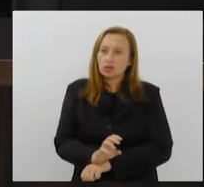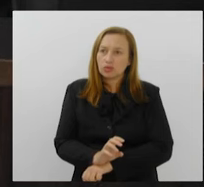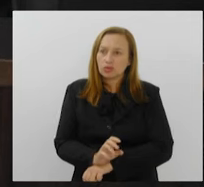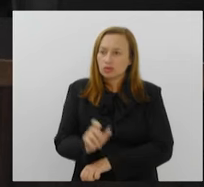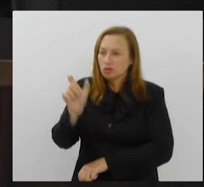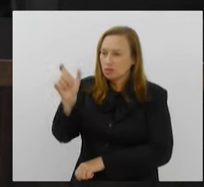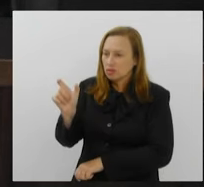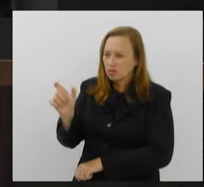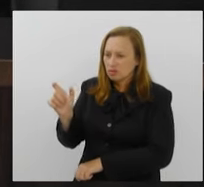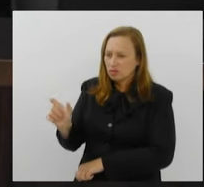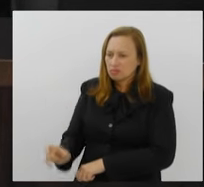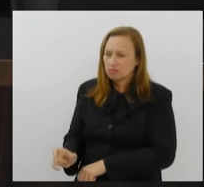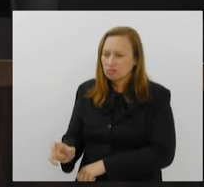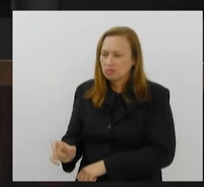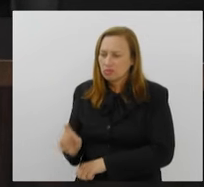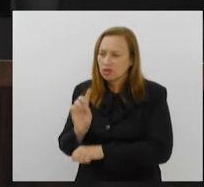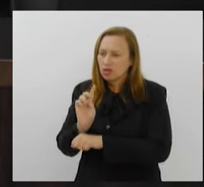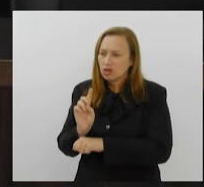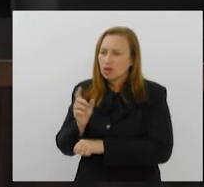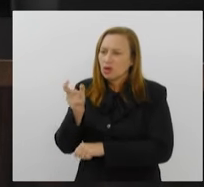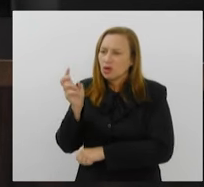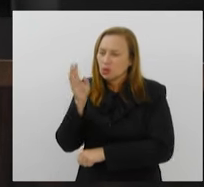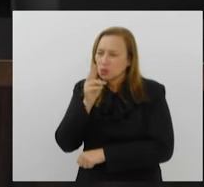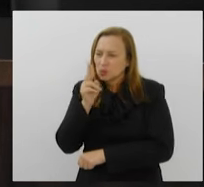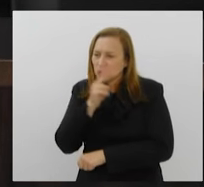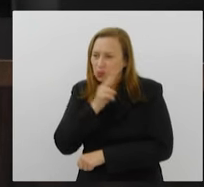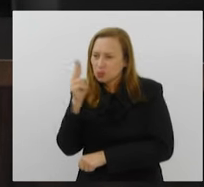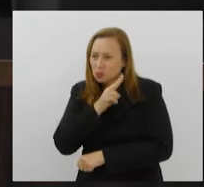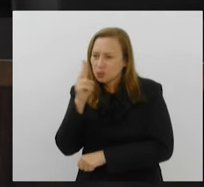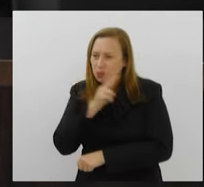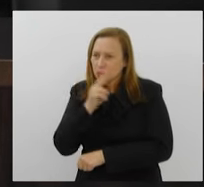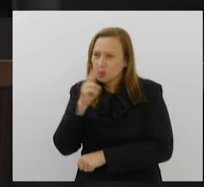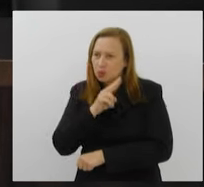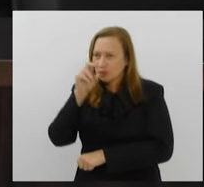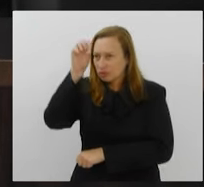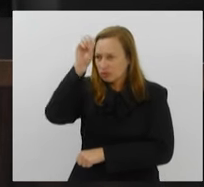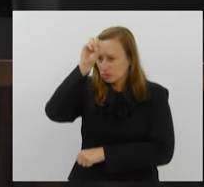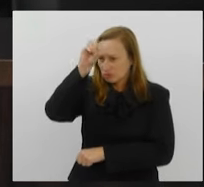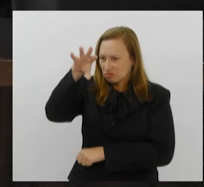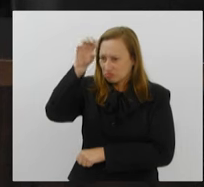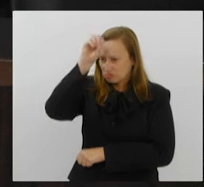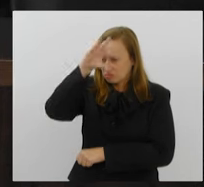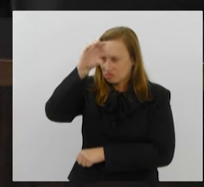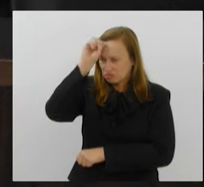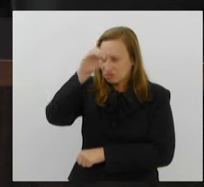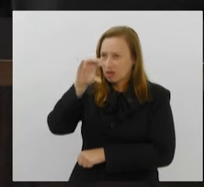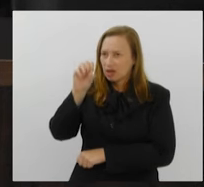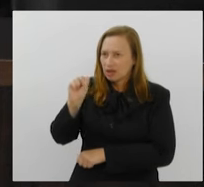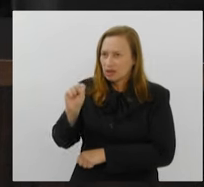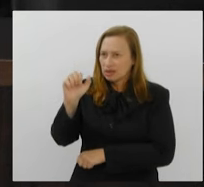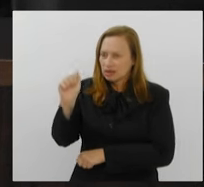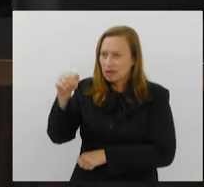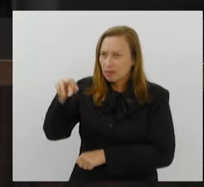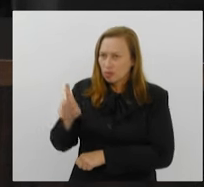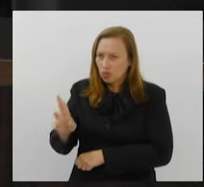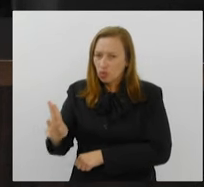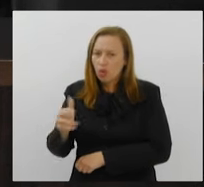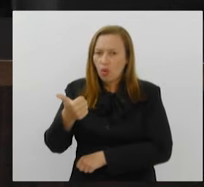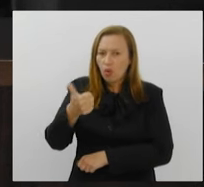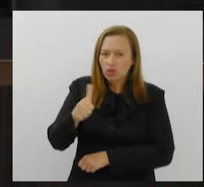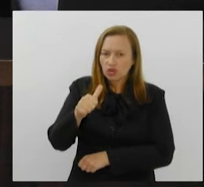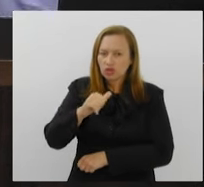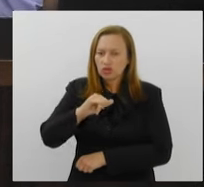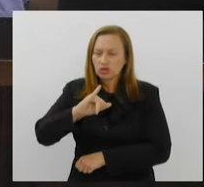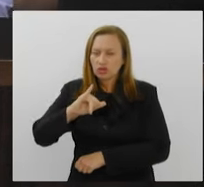de Atendimento Móvel de Urgência, SAMU, anualmente no dia 11 de julho. Em